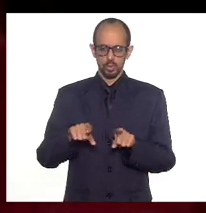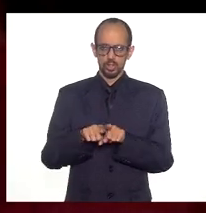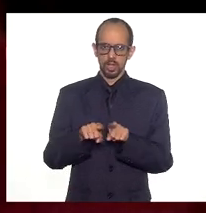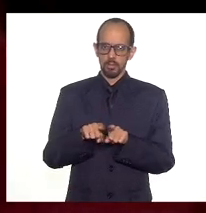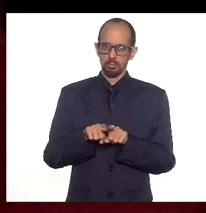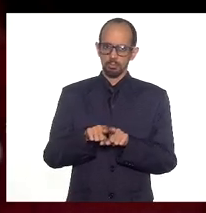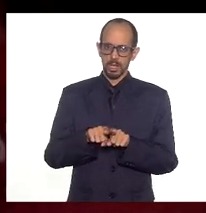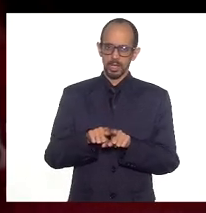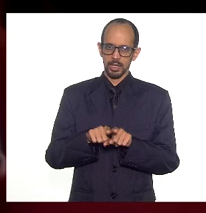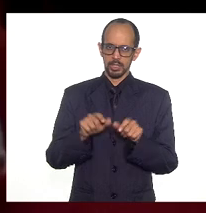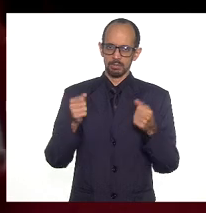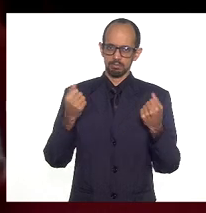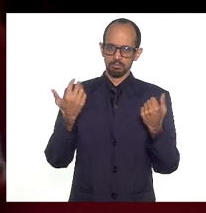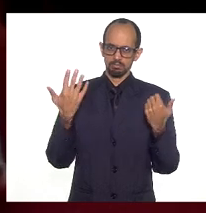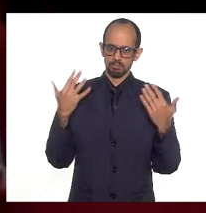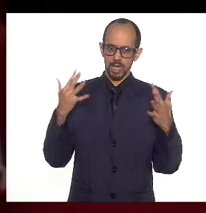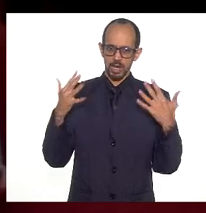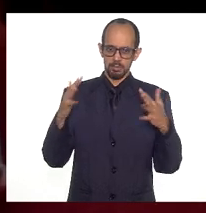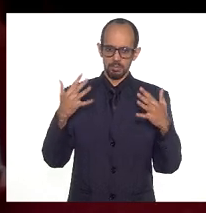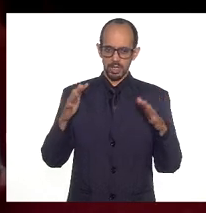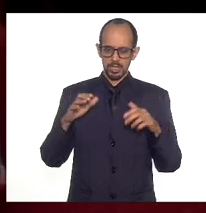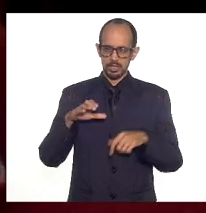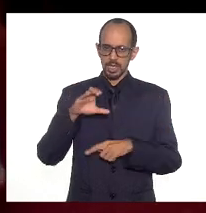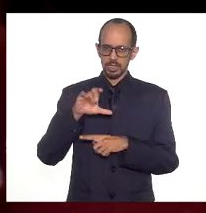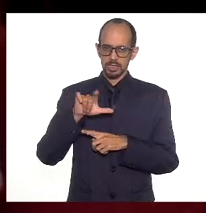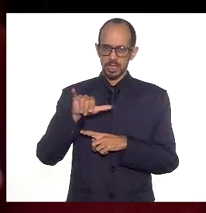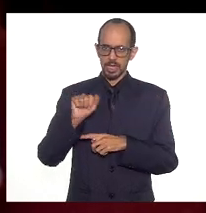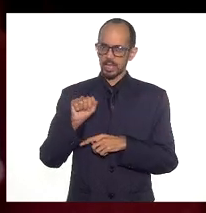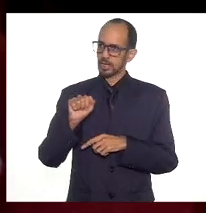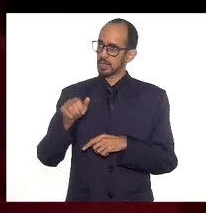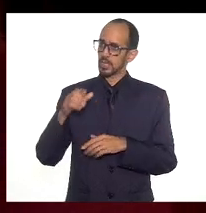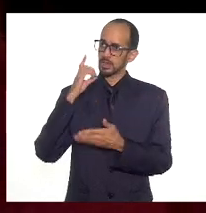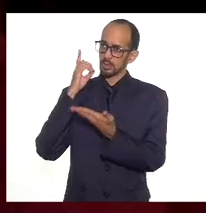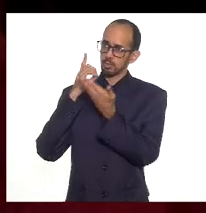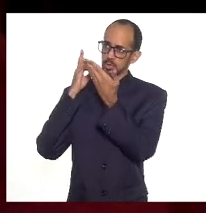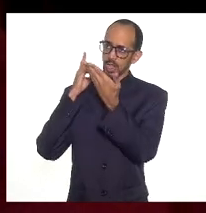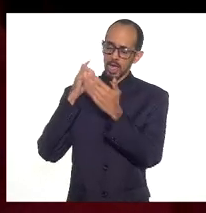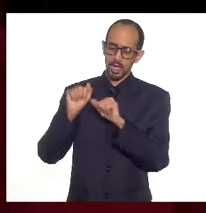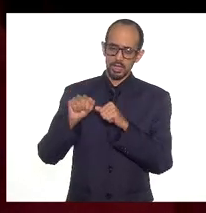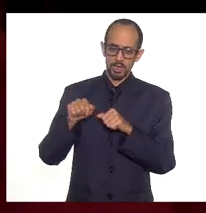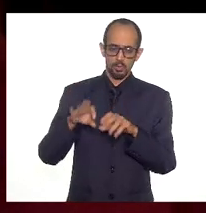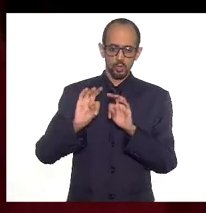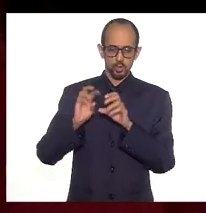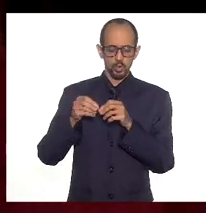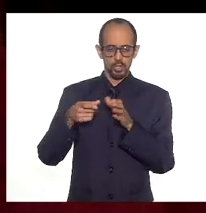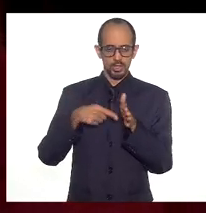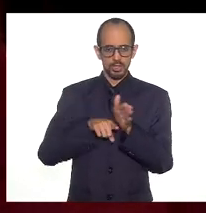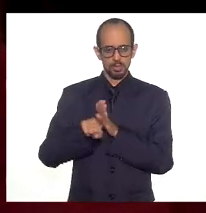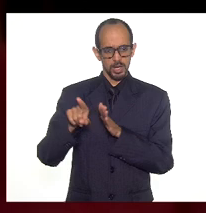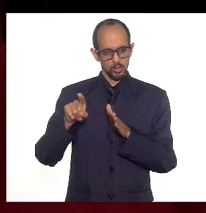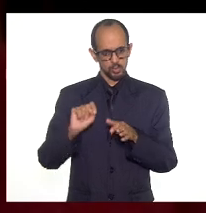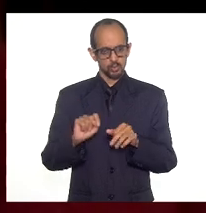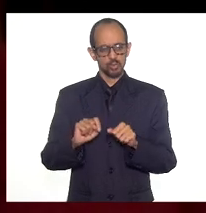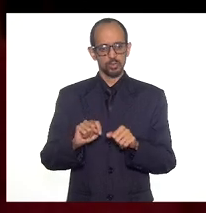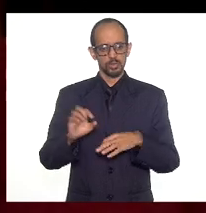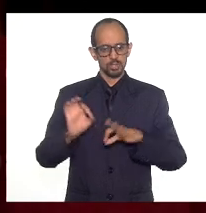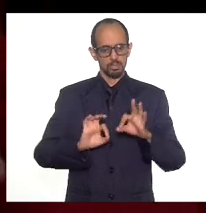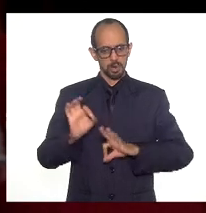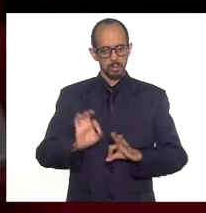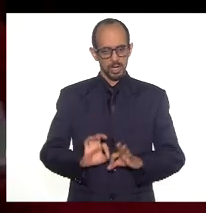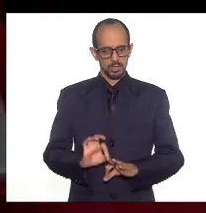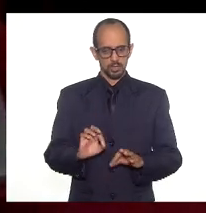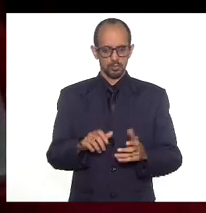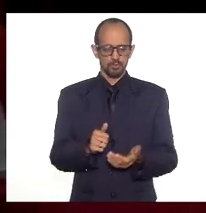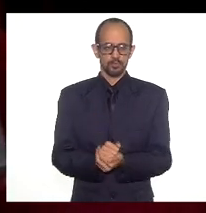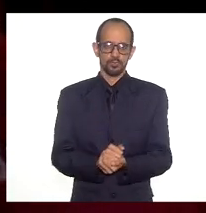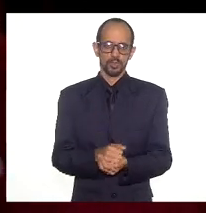a deputada Sérgio Jordão pelos encaminhamentos que foram feitos, pelas perguntas, né? E eu tenho certeza